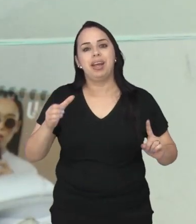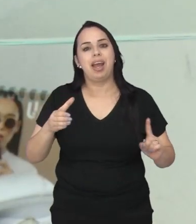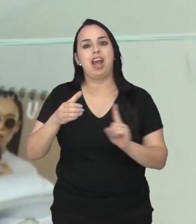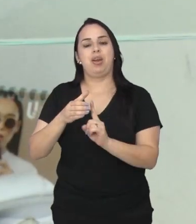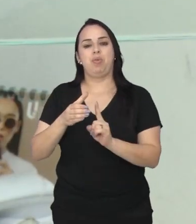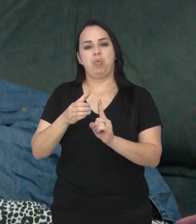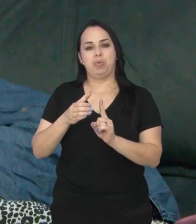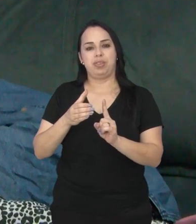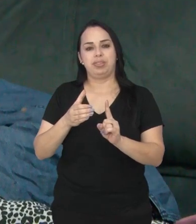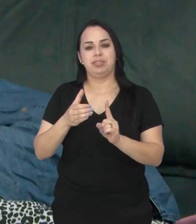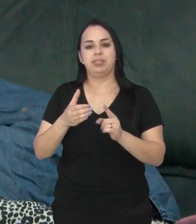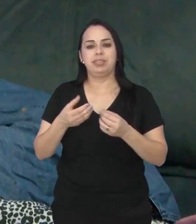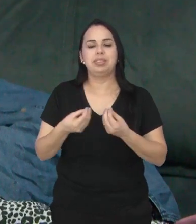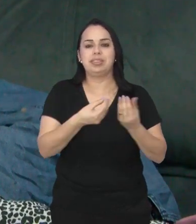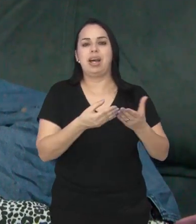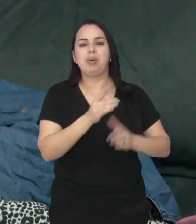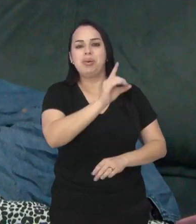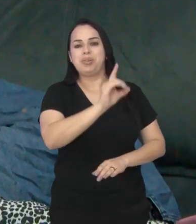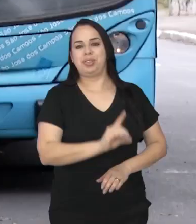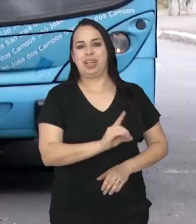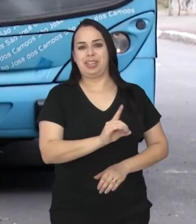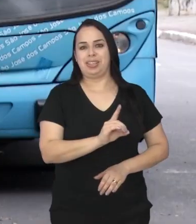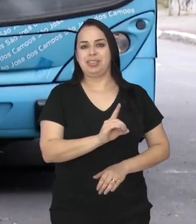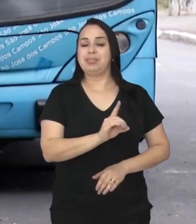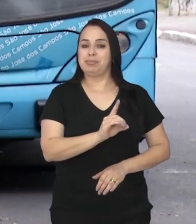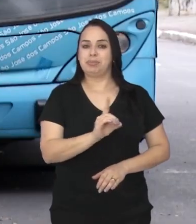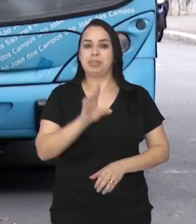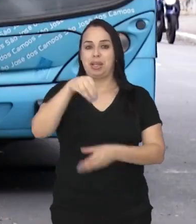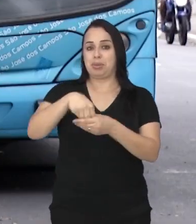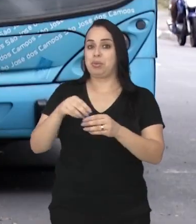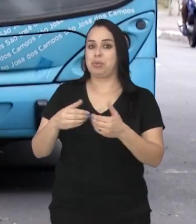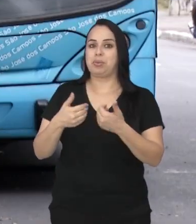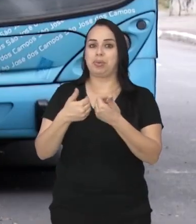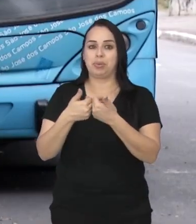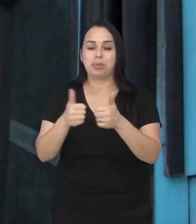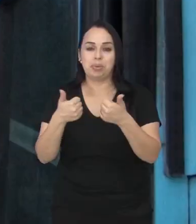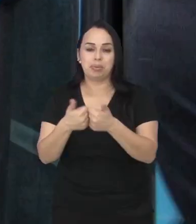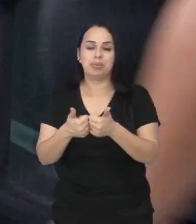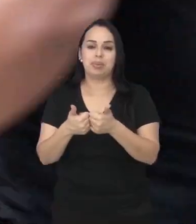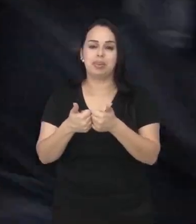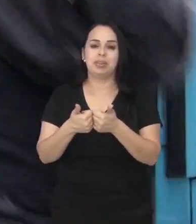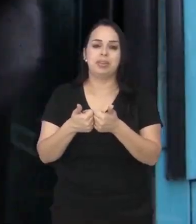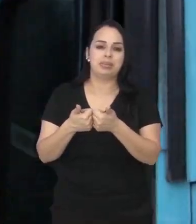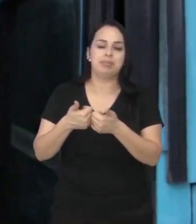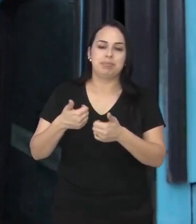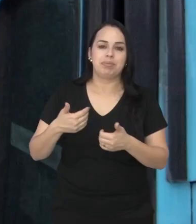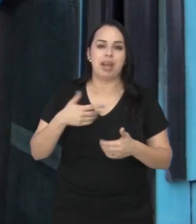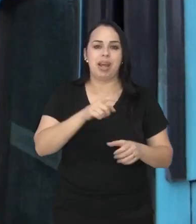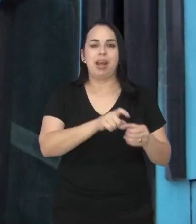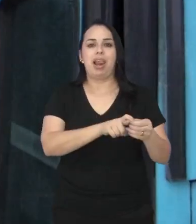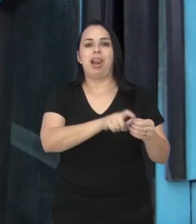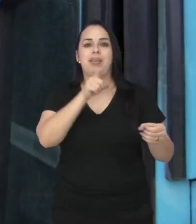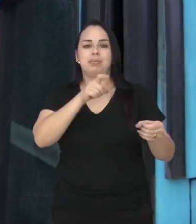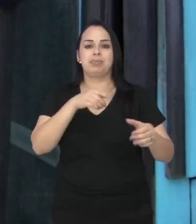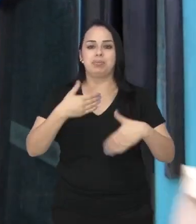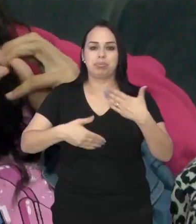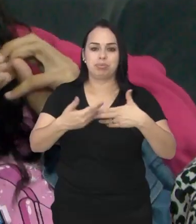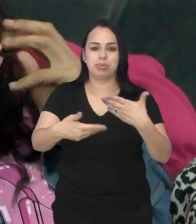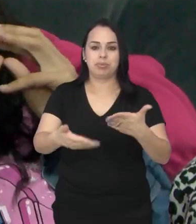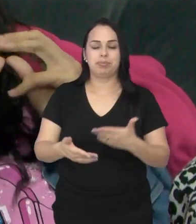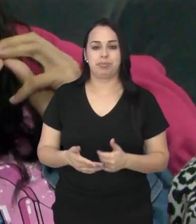no futuro. Garantir a Larissa o direito de prioridade no transporte é mais um passo para a autonomia da